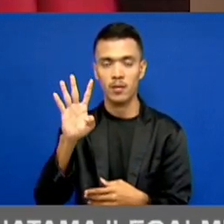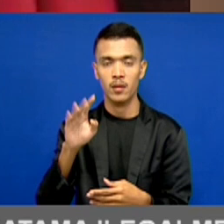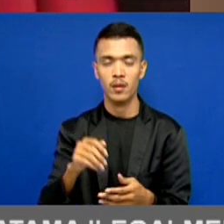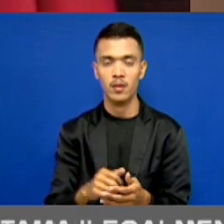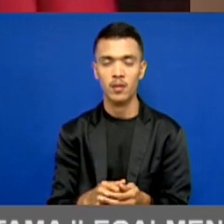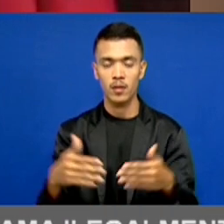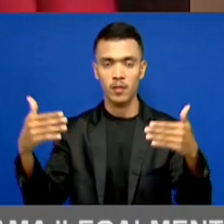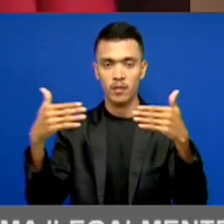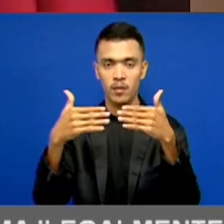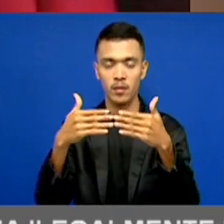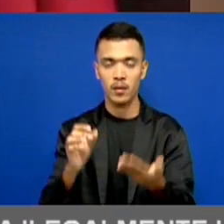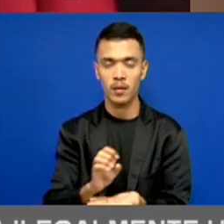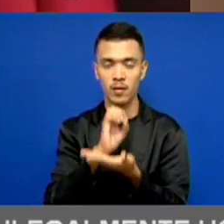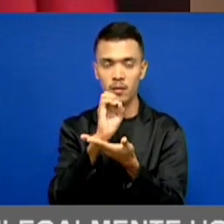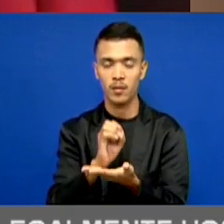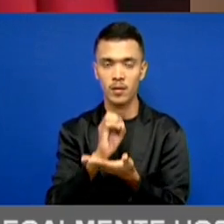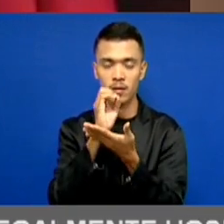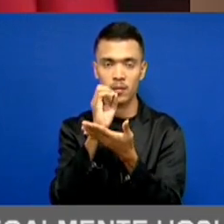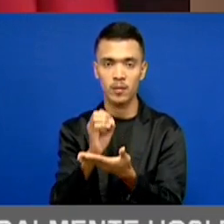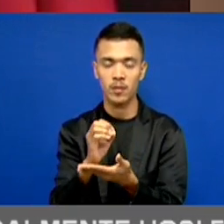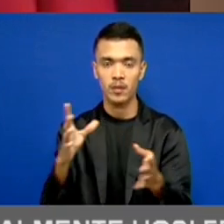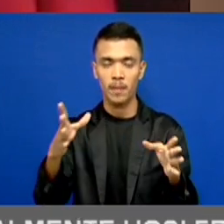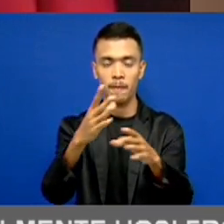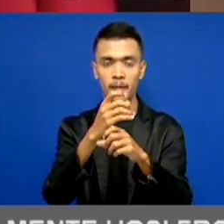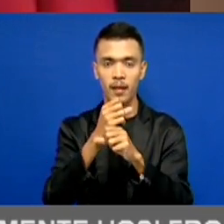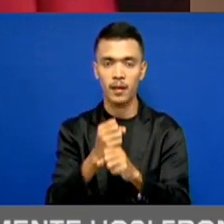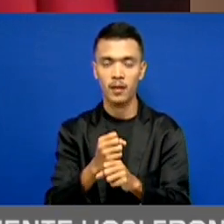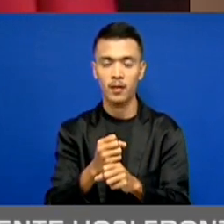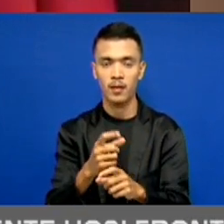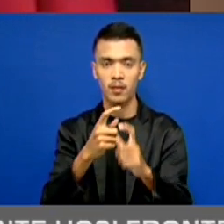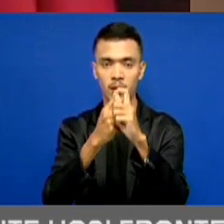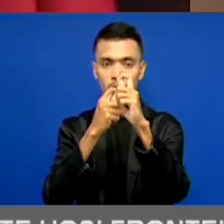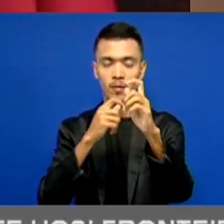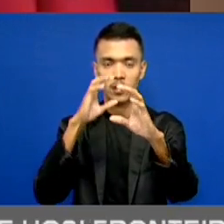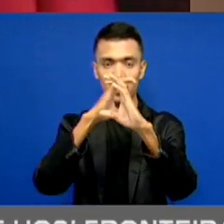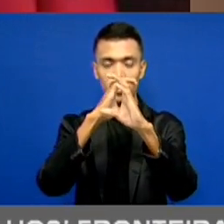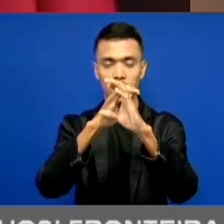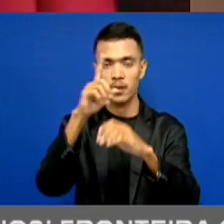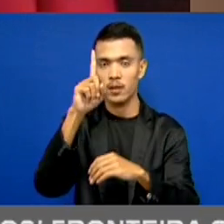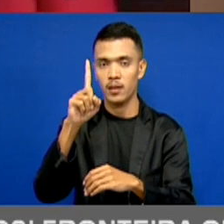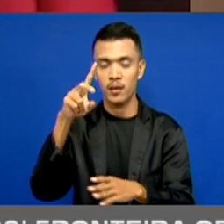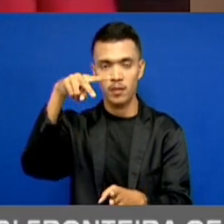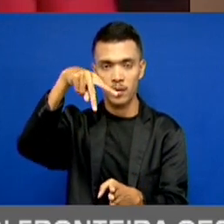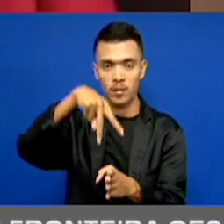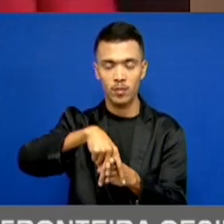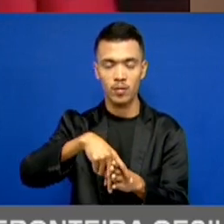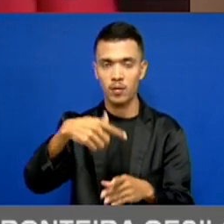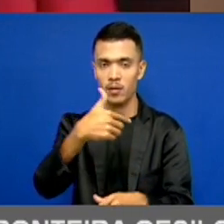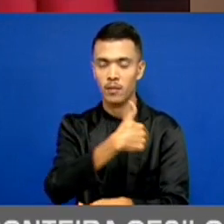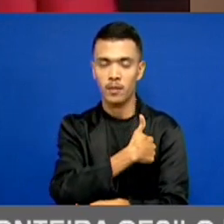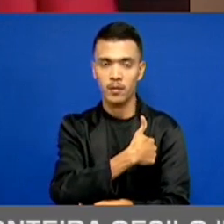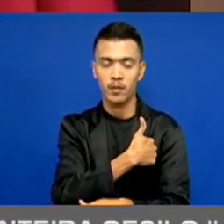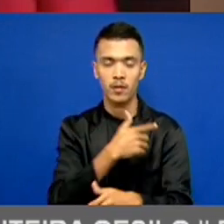Oisilo, aldeia Usapin, Sucubometa, prende transporte miscolantida, nebe tula bebidas